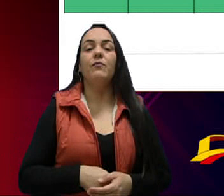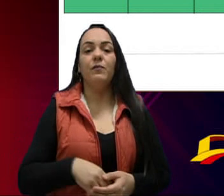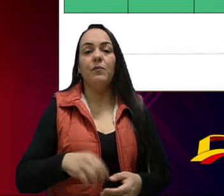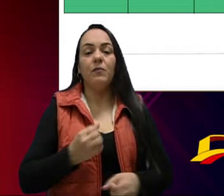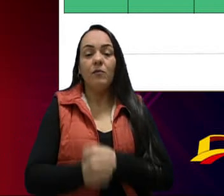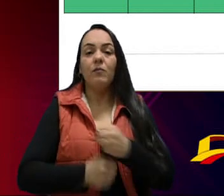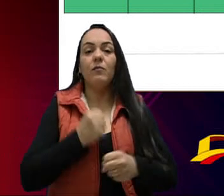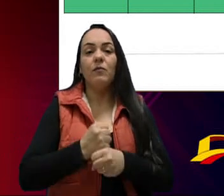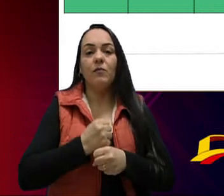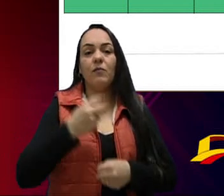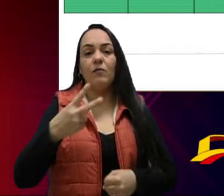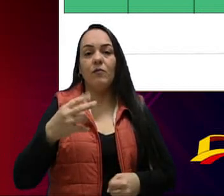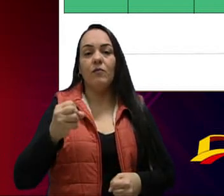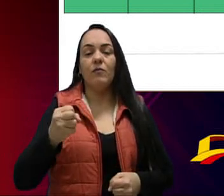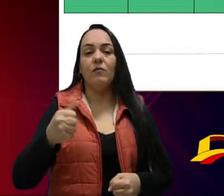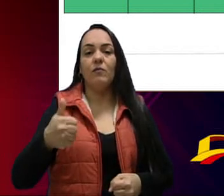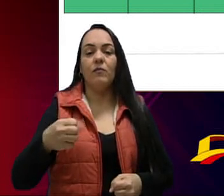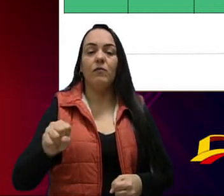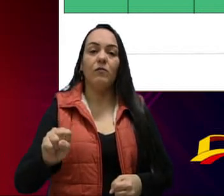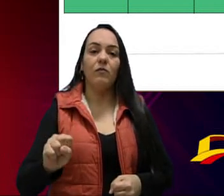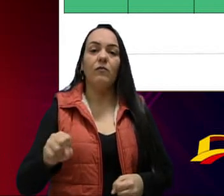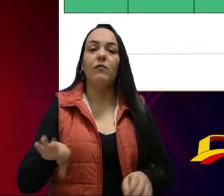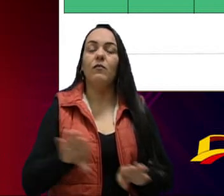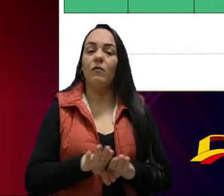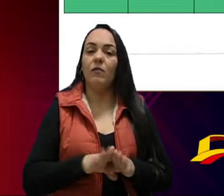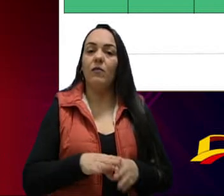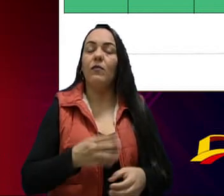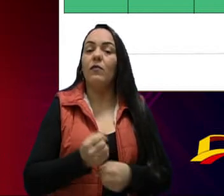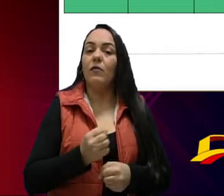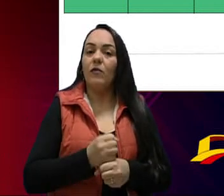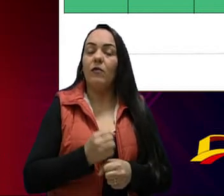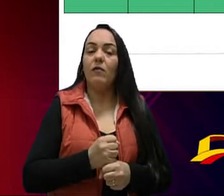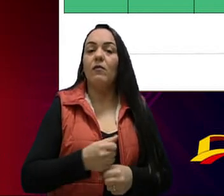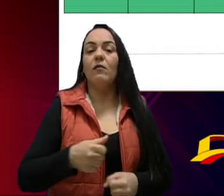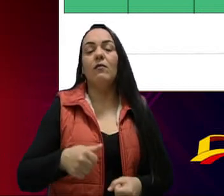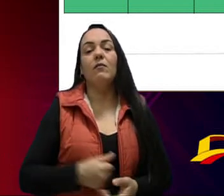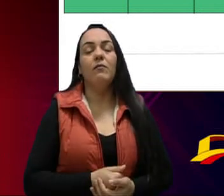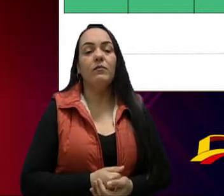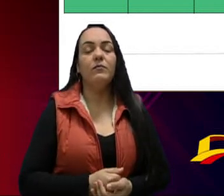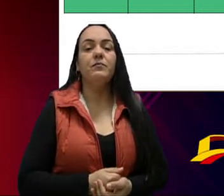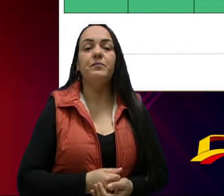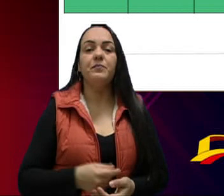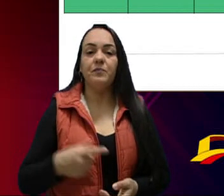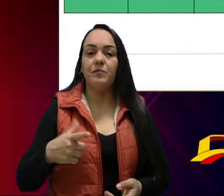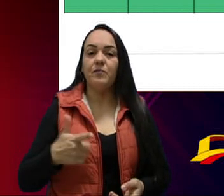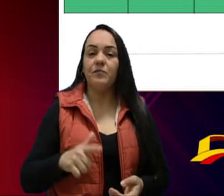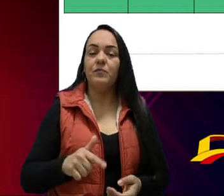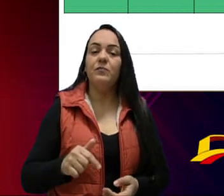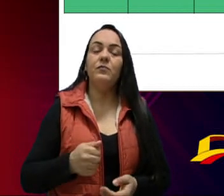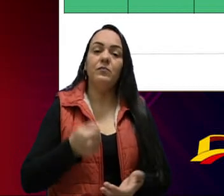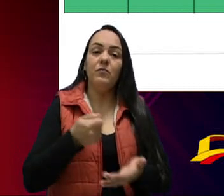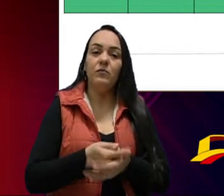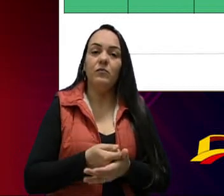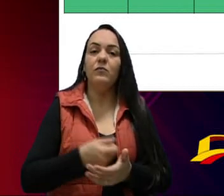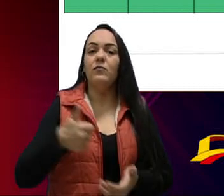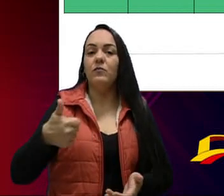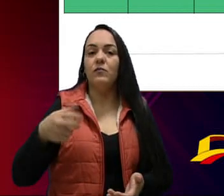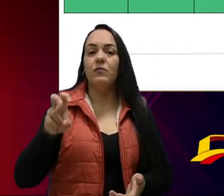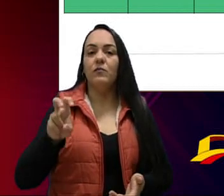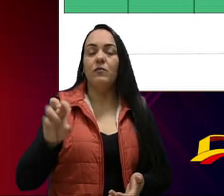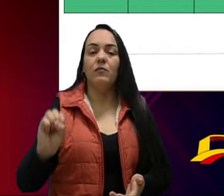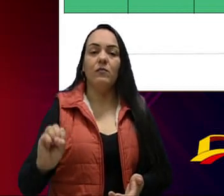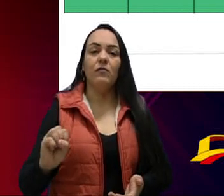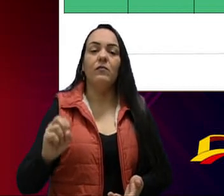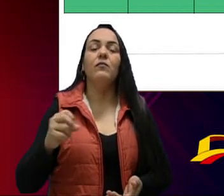e o orçamento atualizado é de 150 714 mil empenhados 150.000 ou pago 150